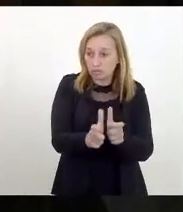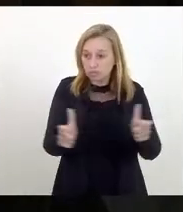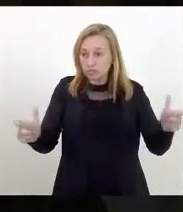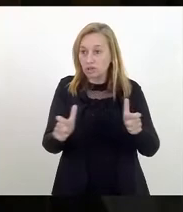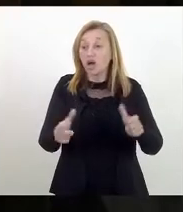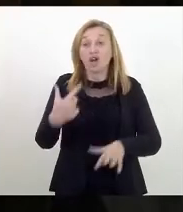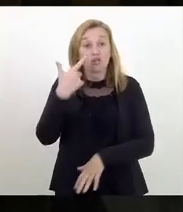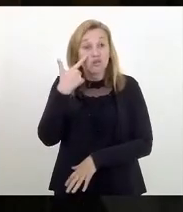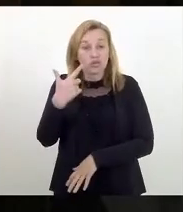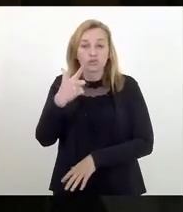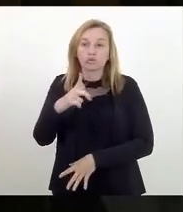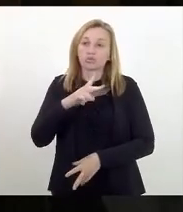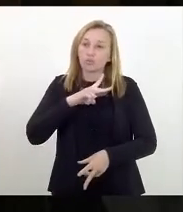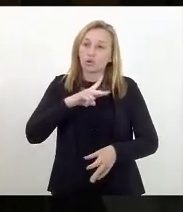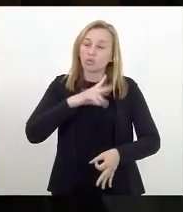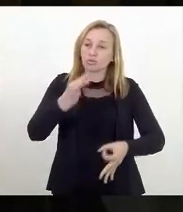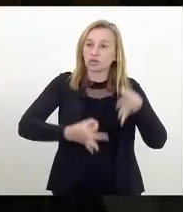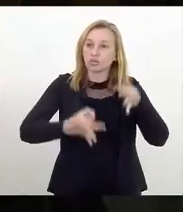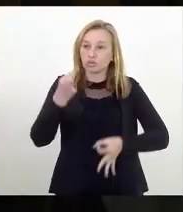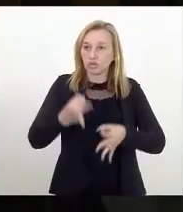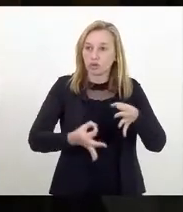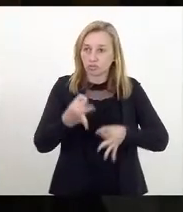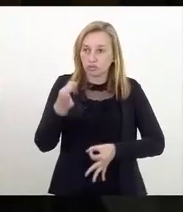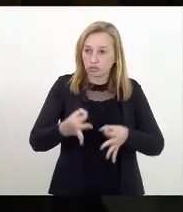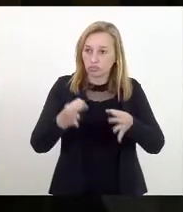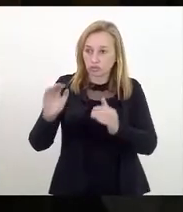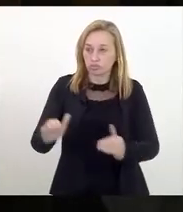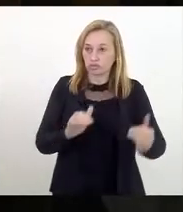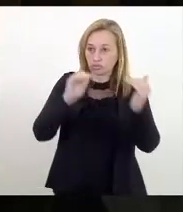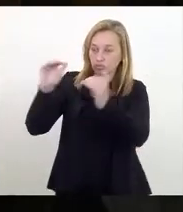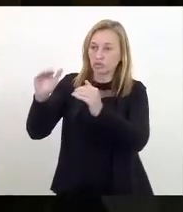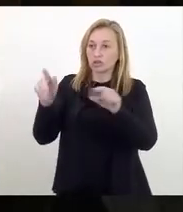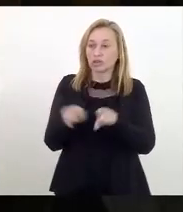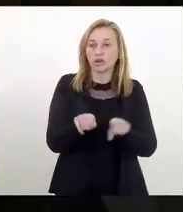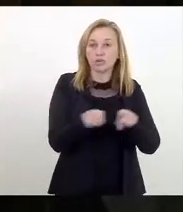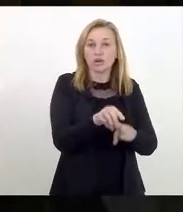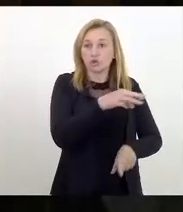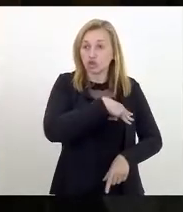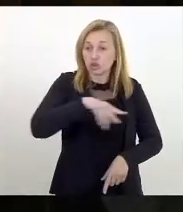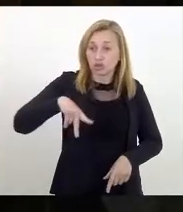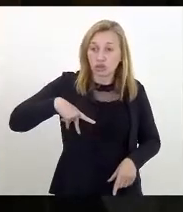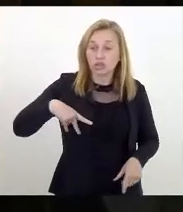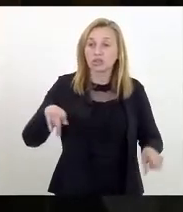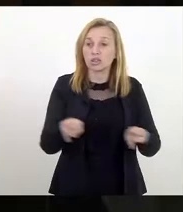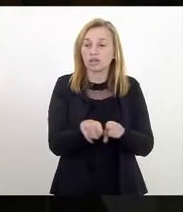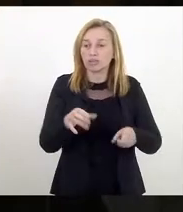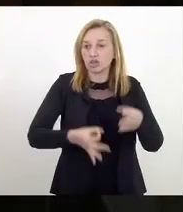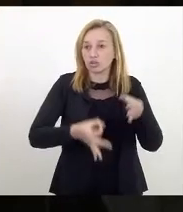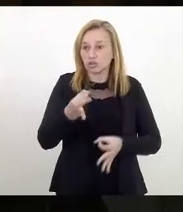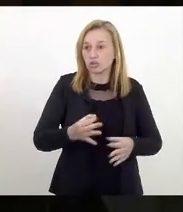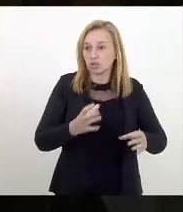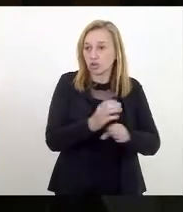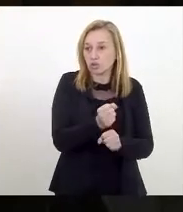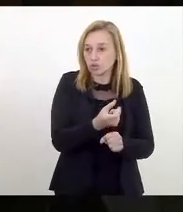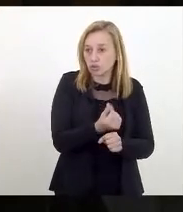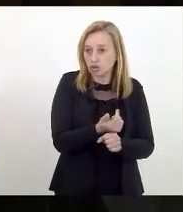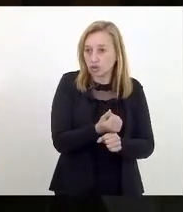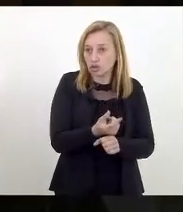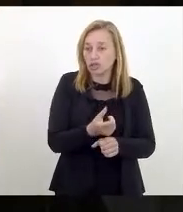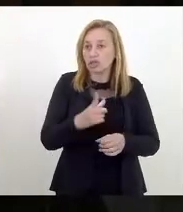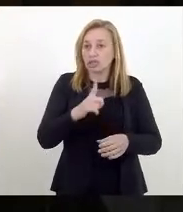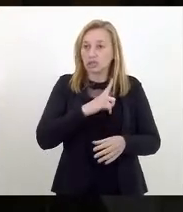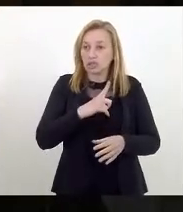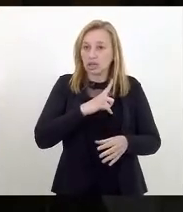próprio Tribunal de Justiça e o Ministério Público e o Tribunal de Contas do Estado têm seus